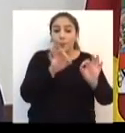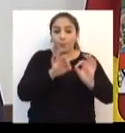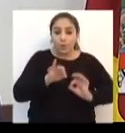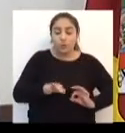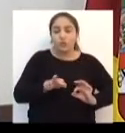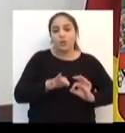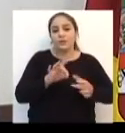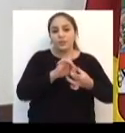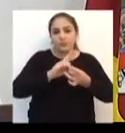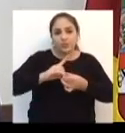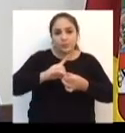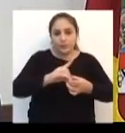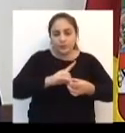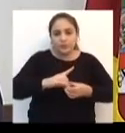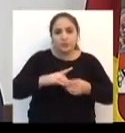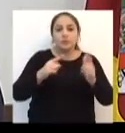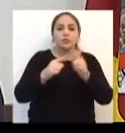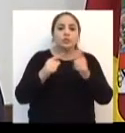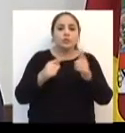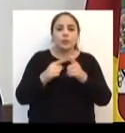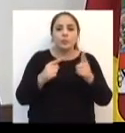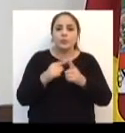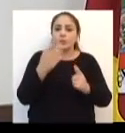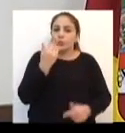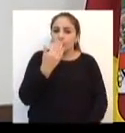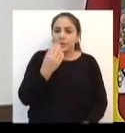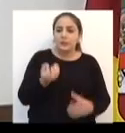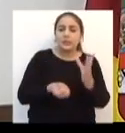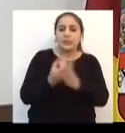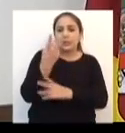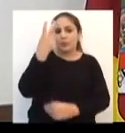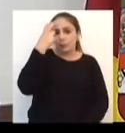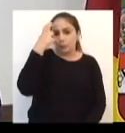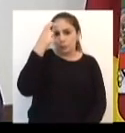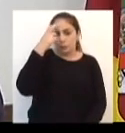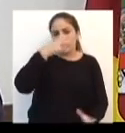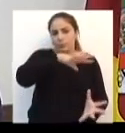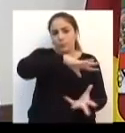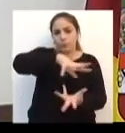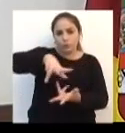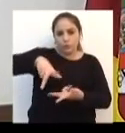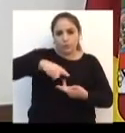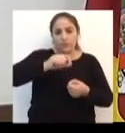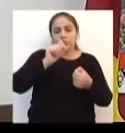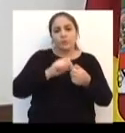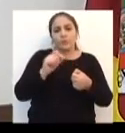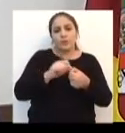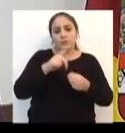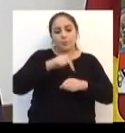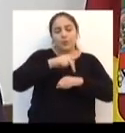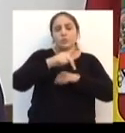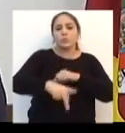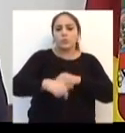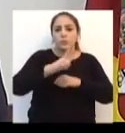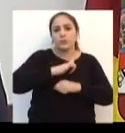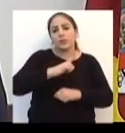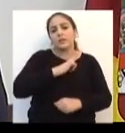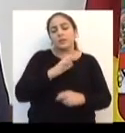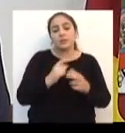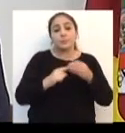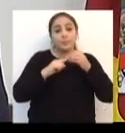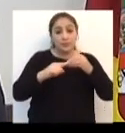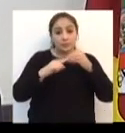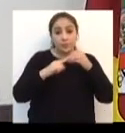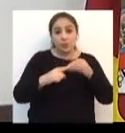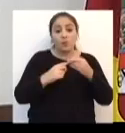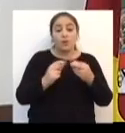seja, a democratização desse tipo de alimento, que já é uma cultura mundialmente realizada, e Passo Fundo tem se destacado, inclusive